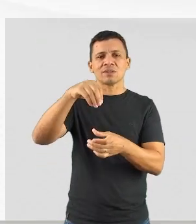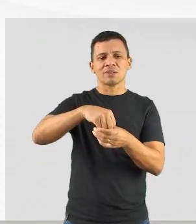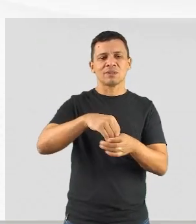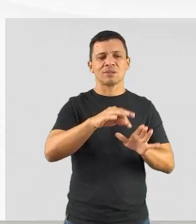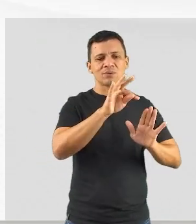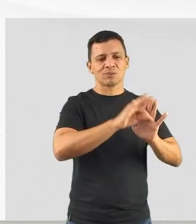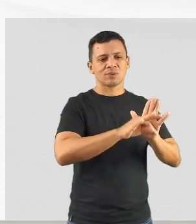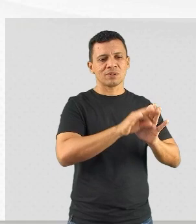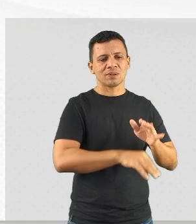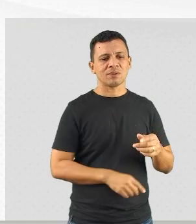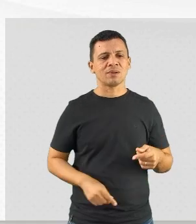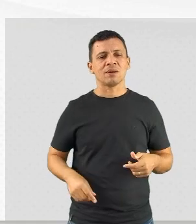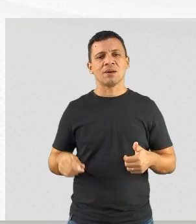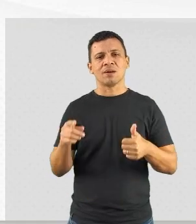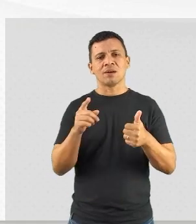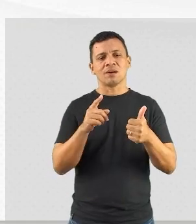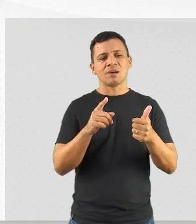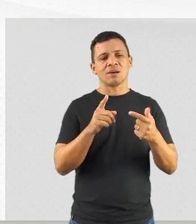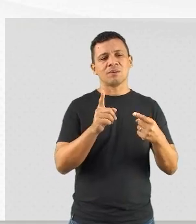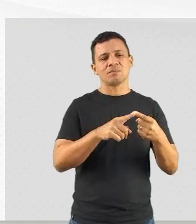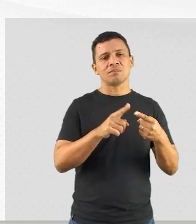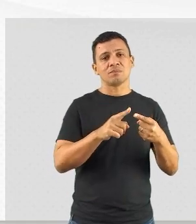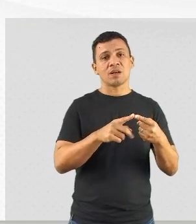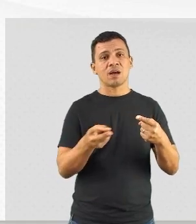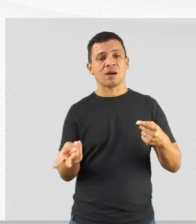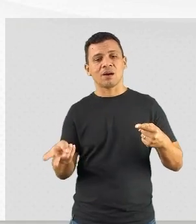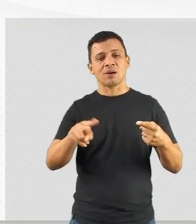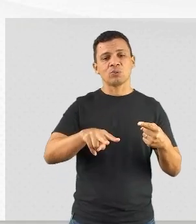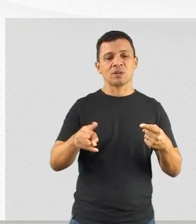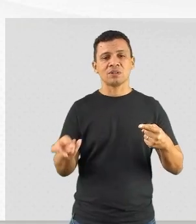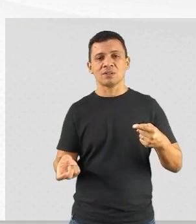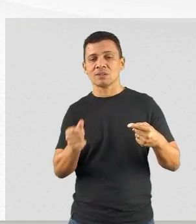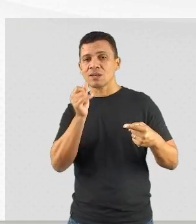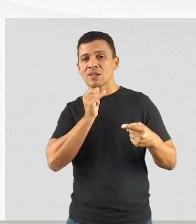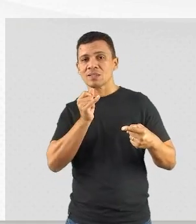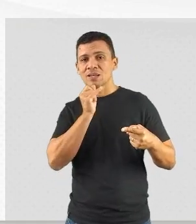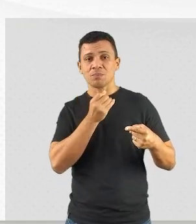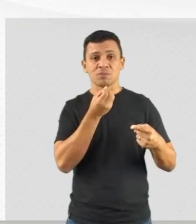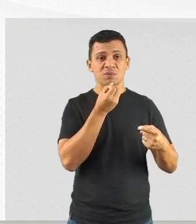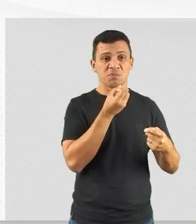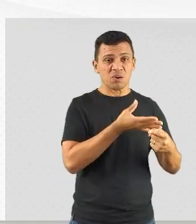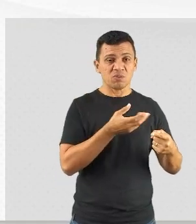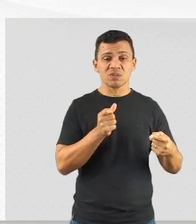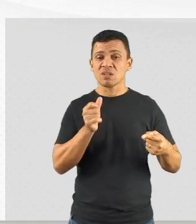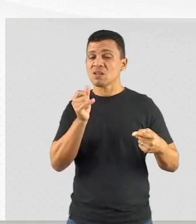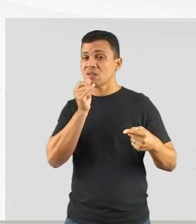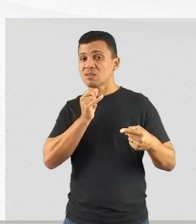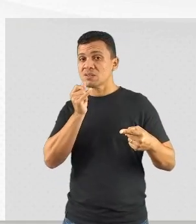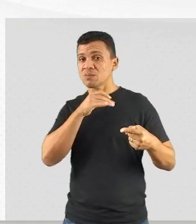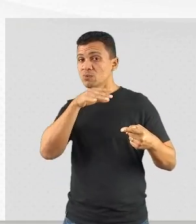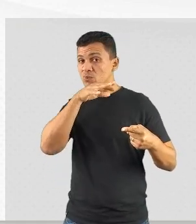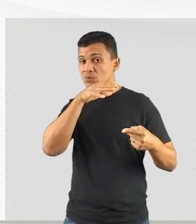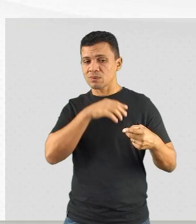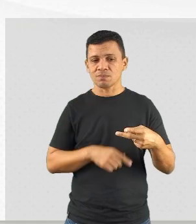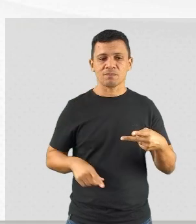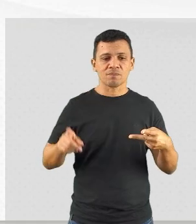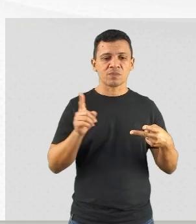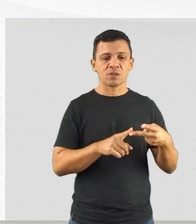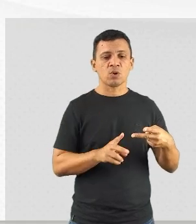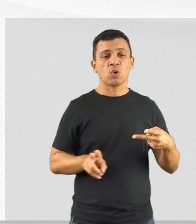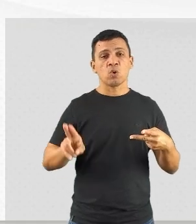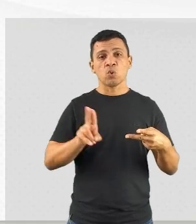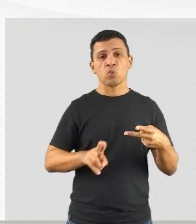vai verificar. Letra A, a alternância entre exemplos positivos e negativos sobre a globalização. Letra B,